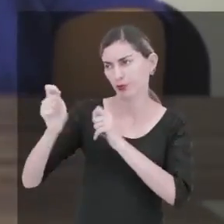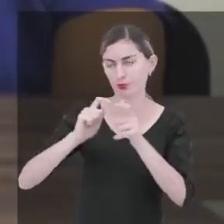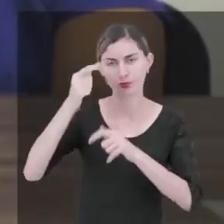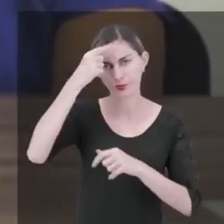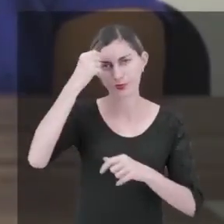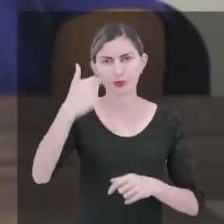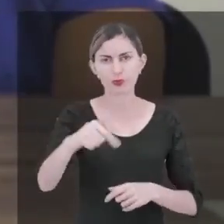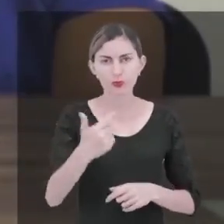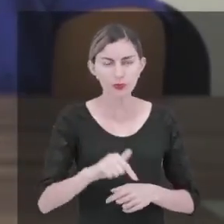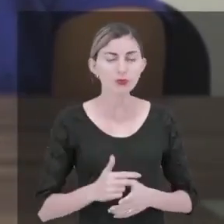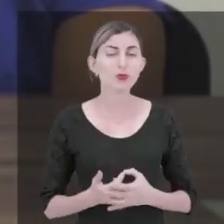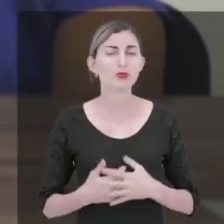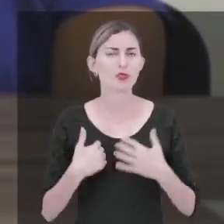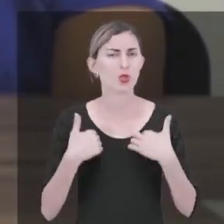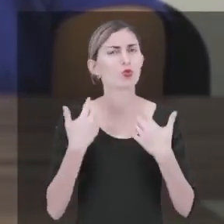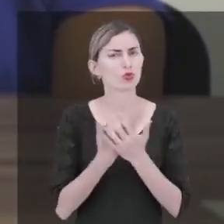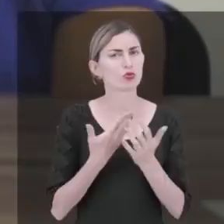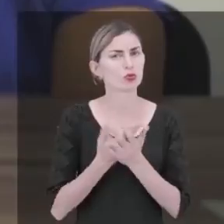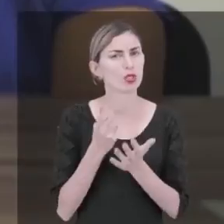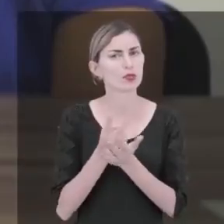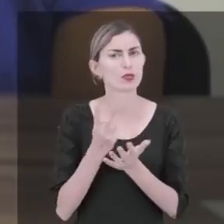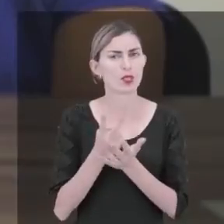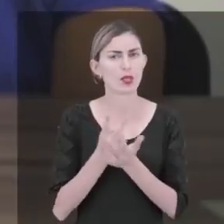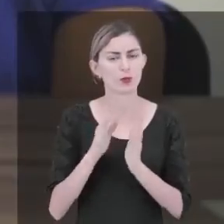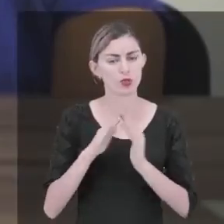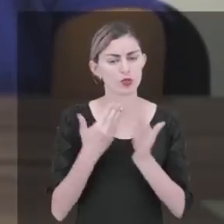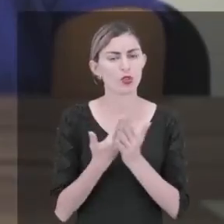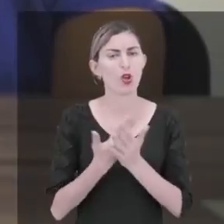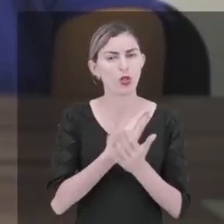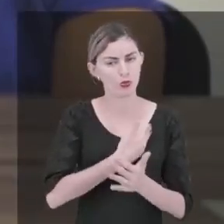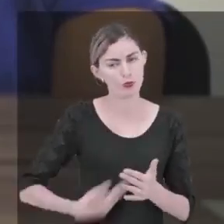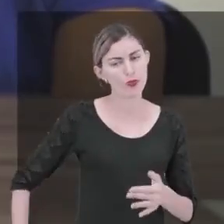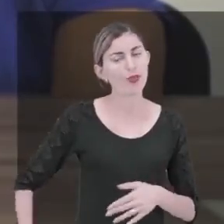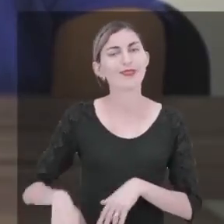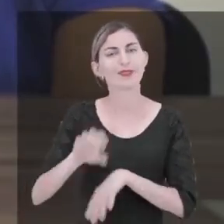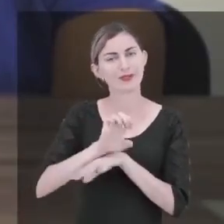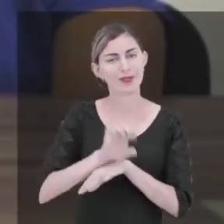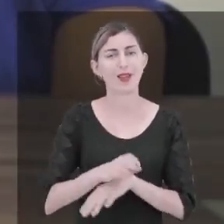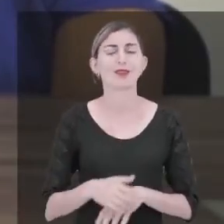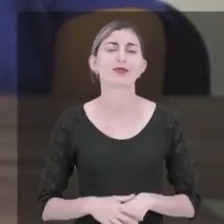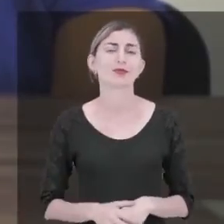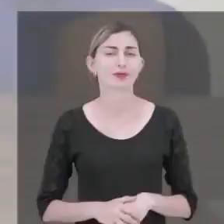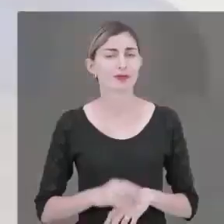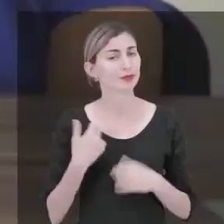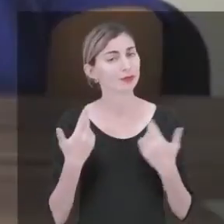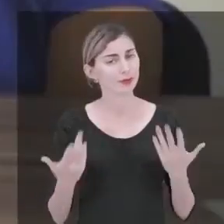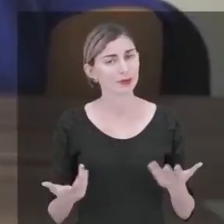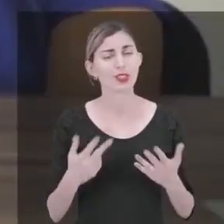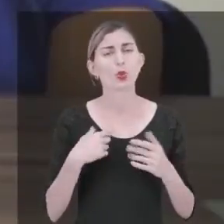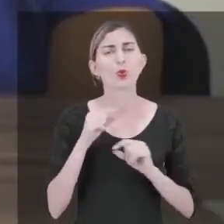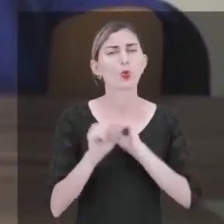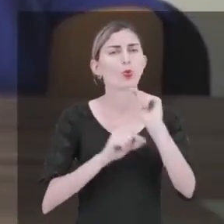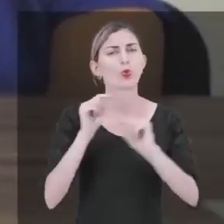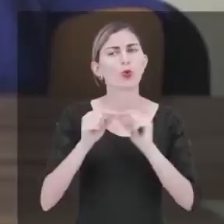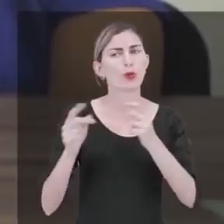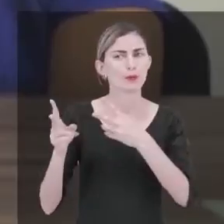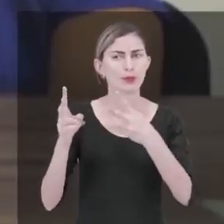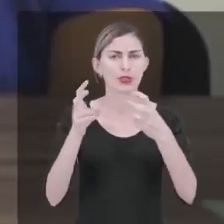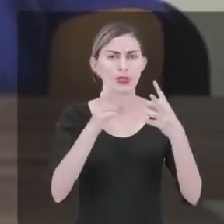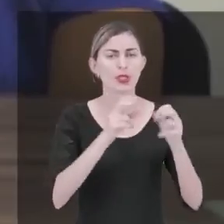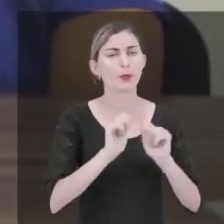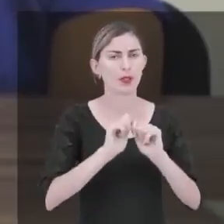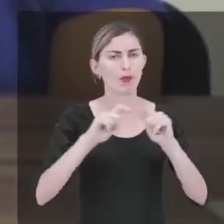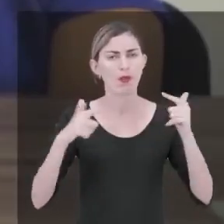financeiras de pagar a faculdade. Eu estudei sempre em colégio do Estado. Certo. E aí, o que é que a